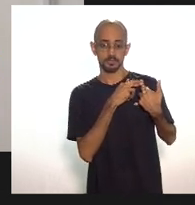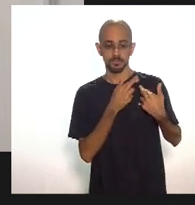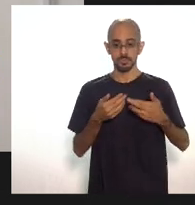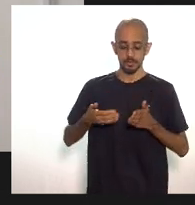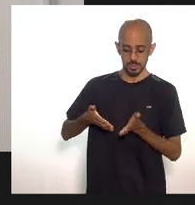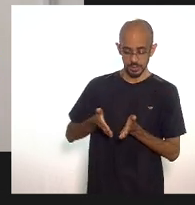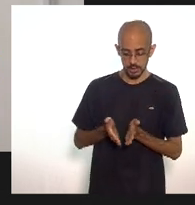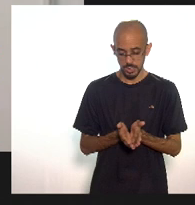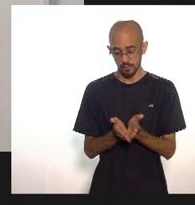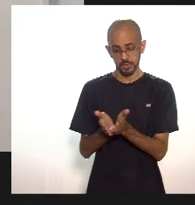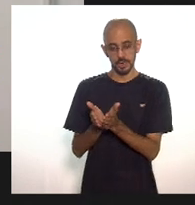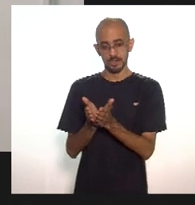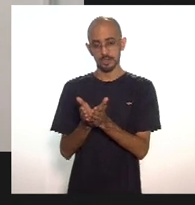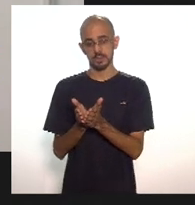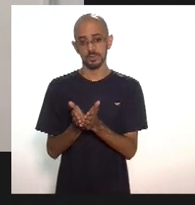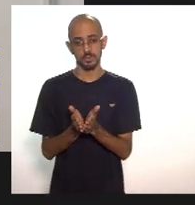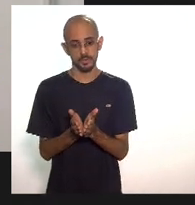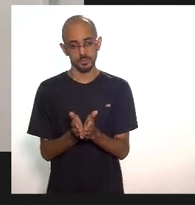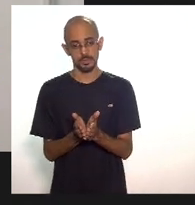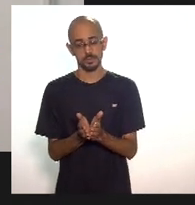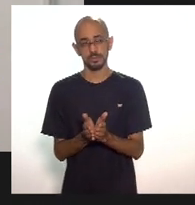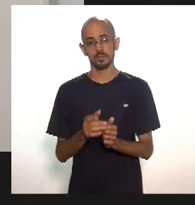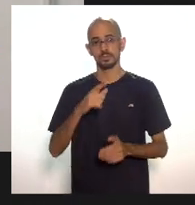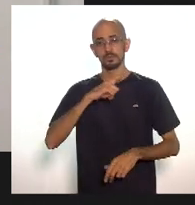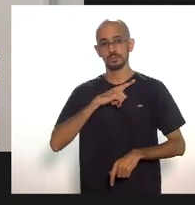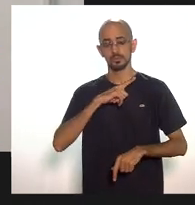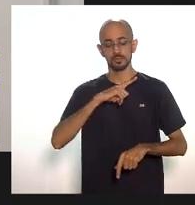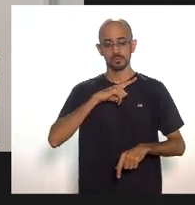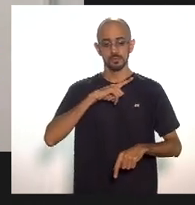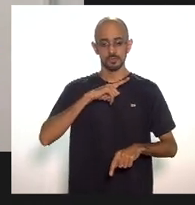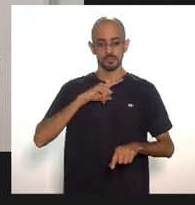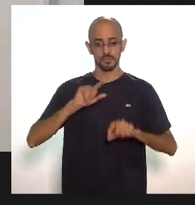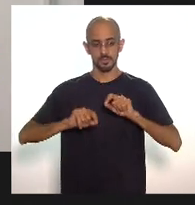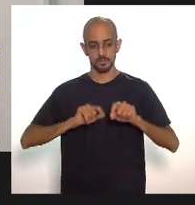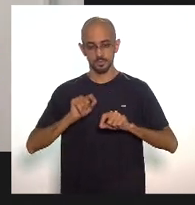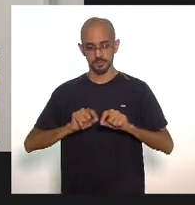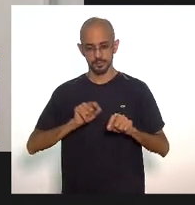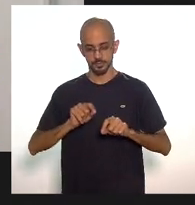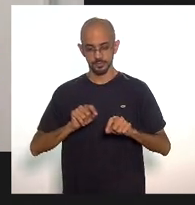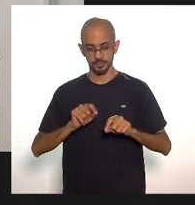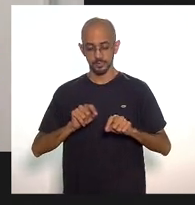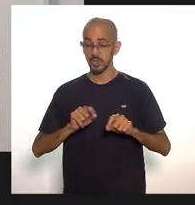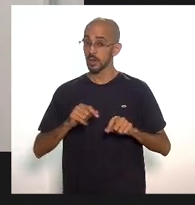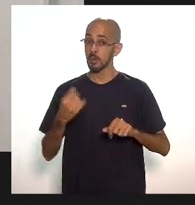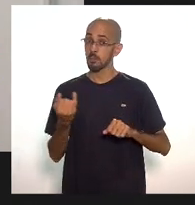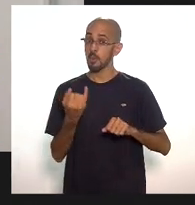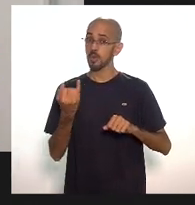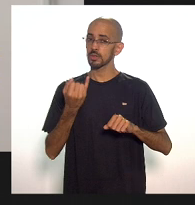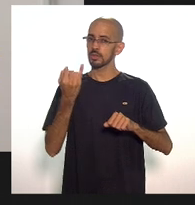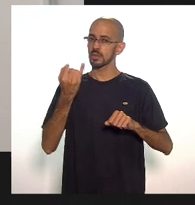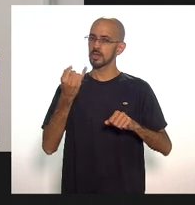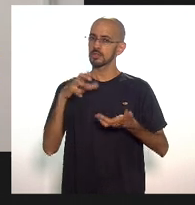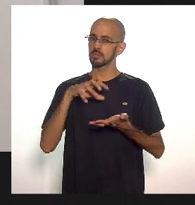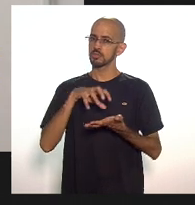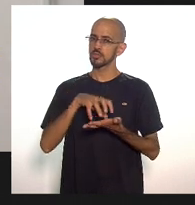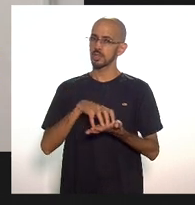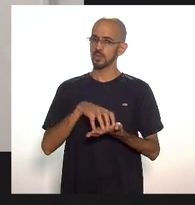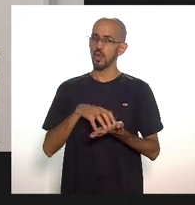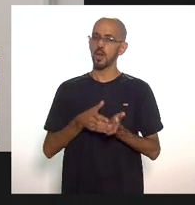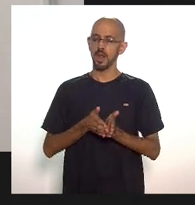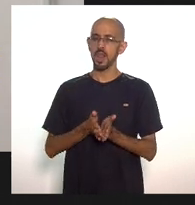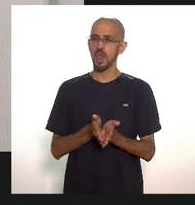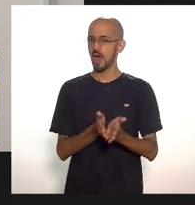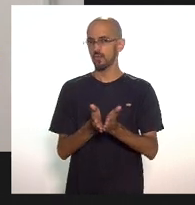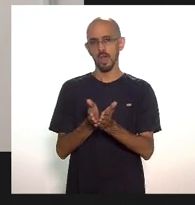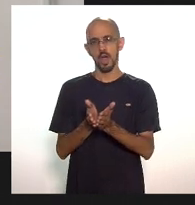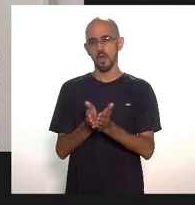de cabotagem, ela tem essa tamanha importância também para o setor naval, né, para a